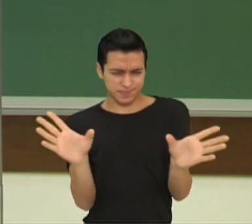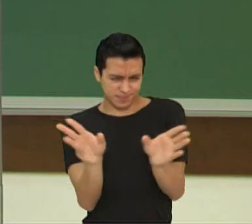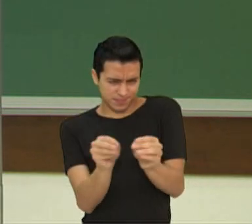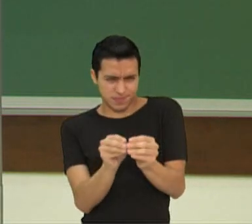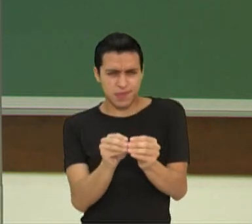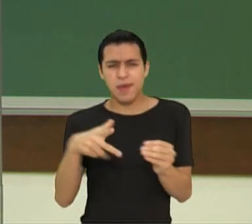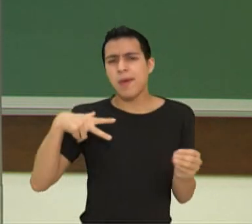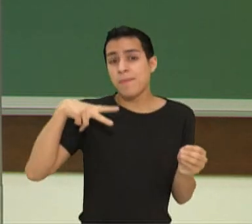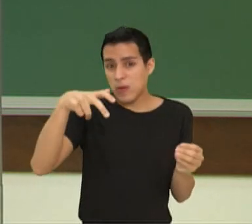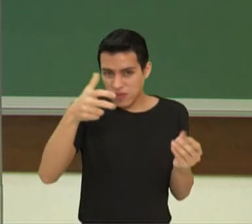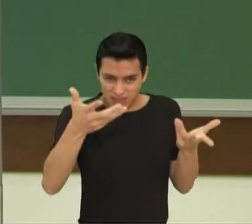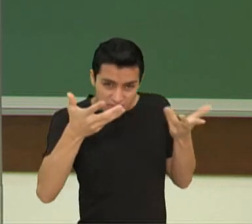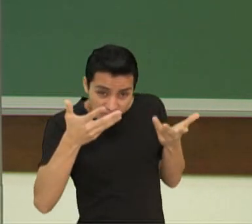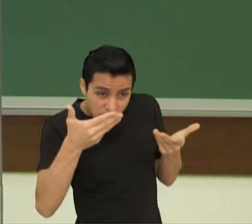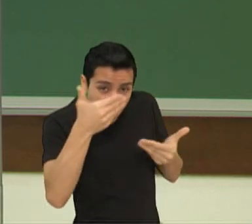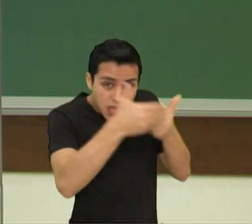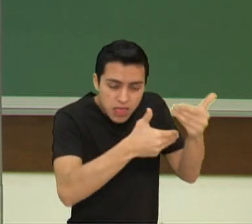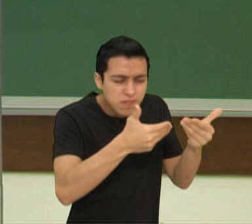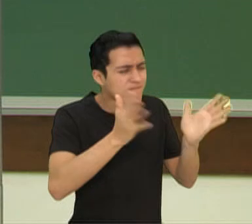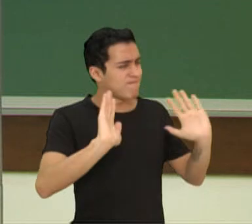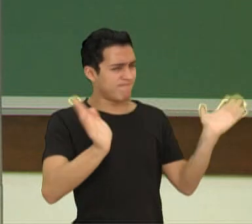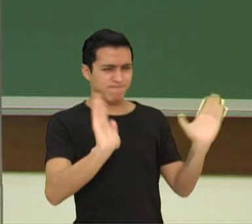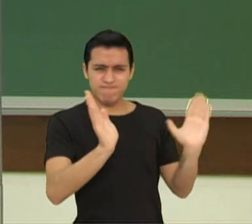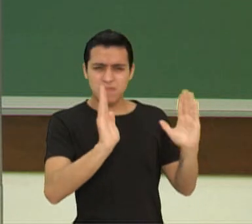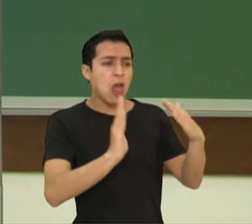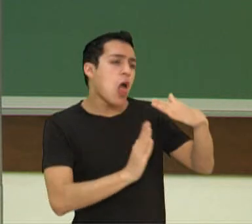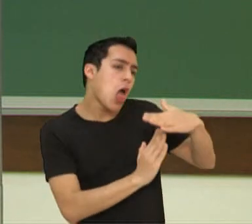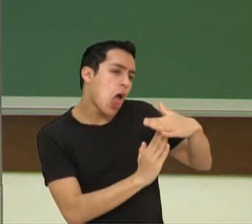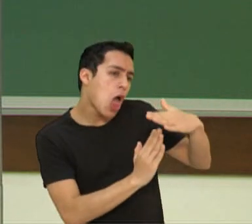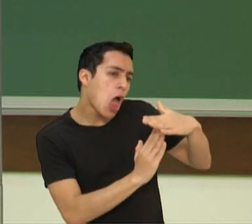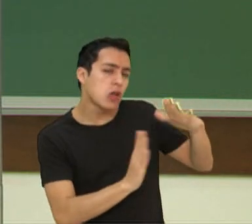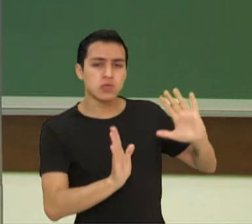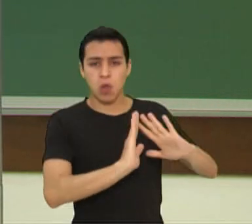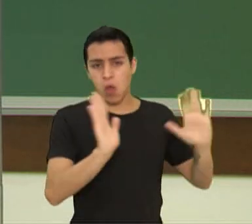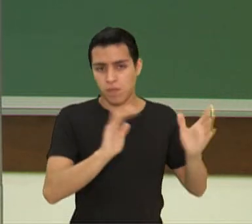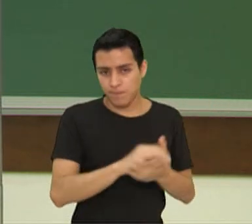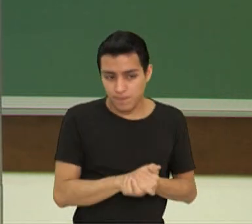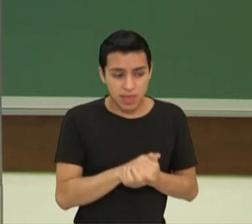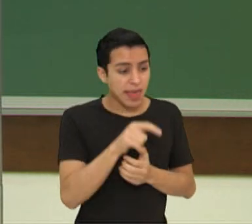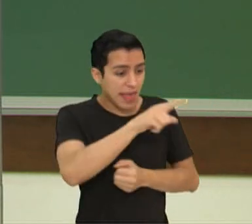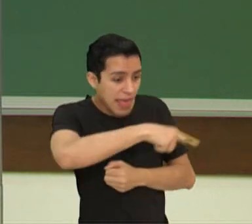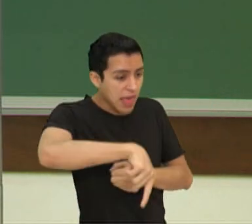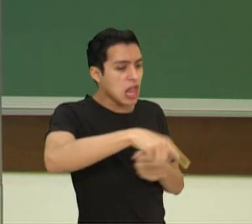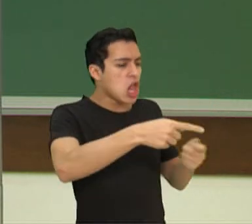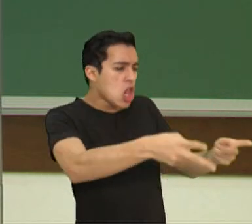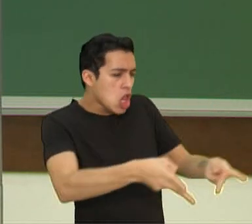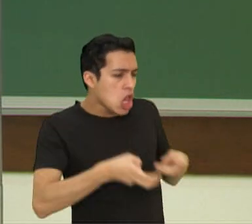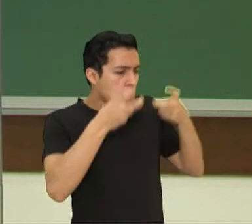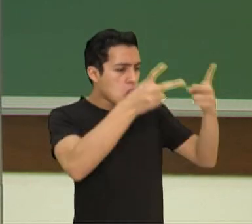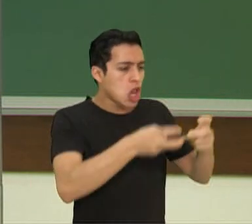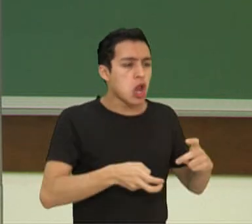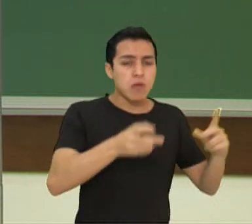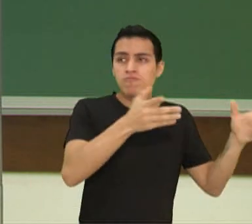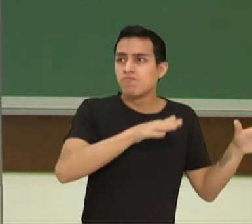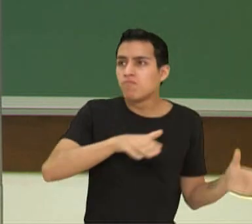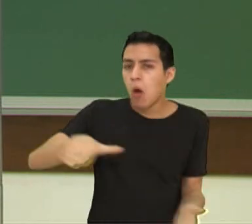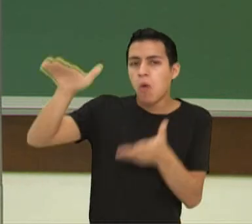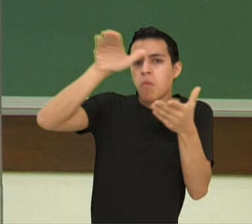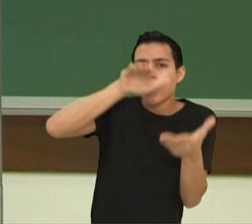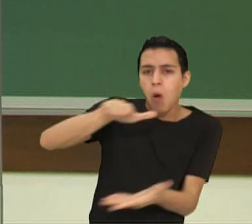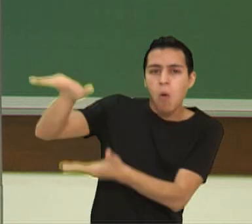Portugal não estava interessado no crescimento do Brasil, no mercado do Brasil. O que se produzia aqui era para ir para fora, para ir